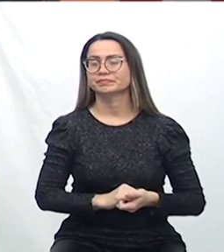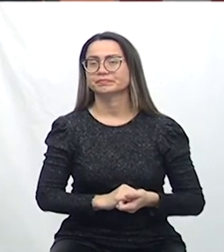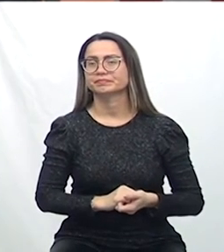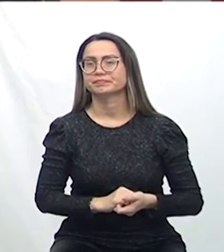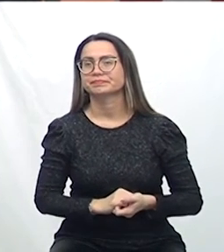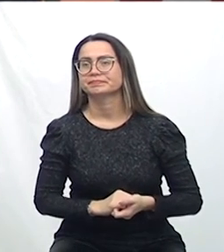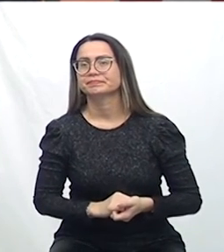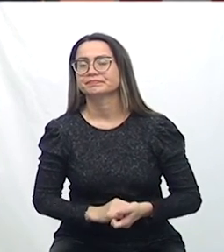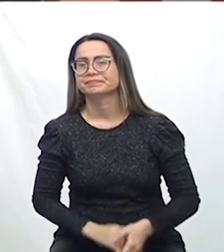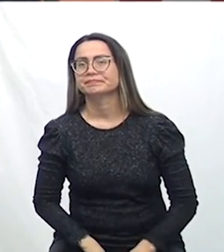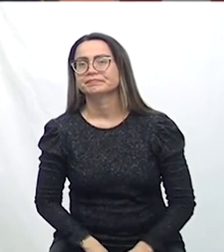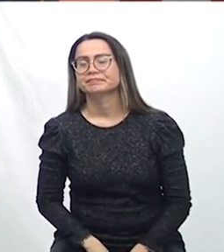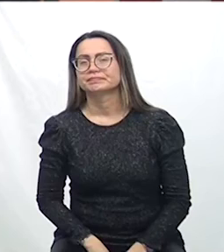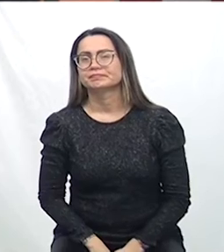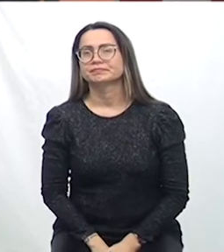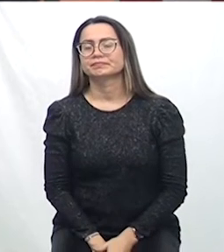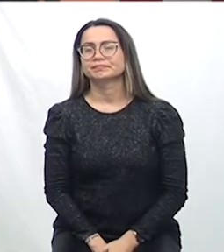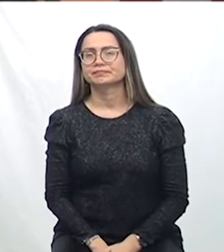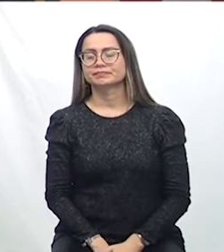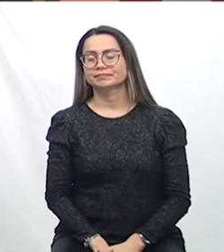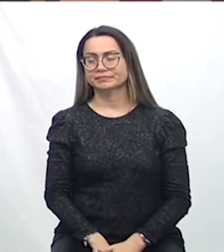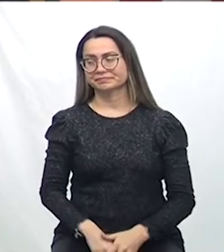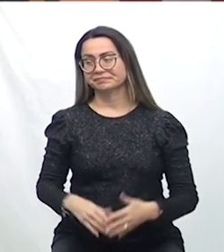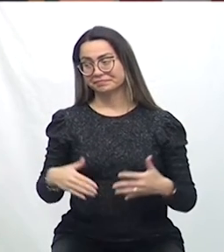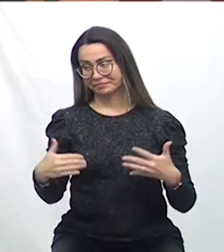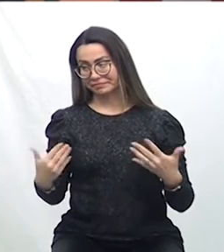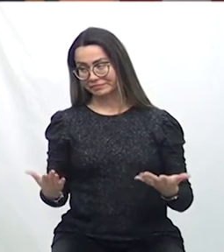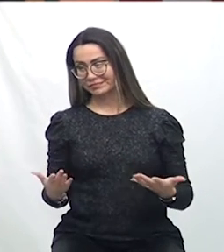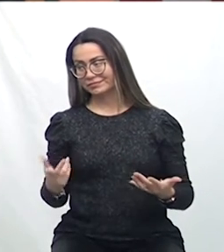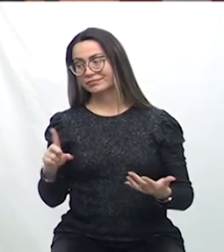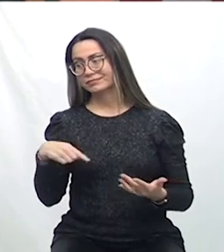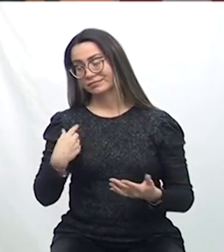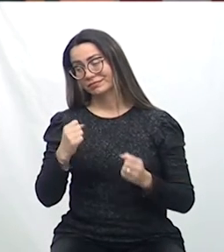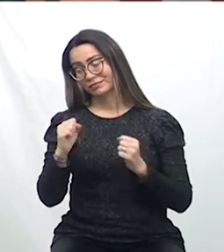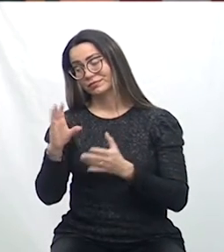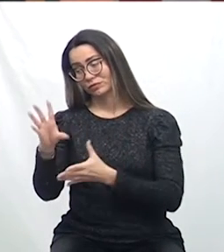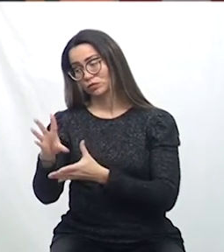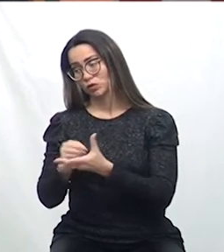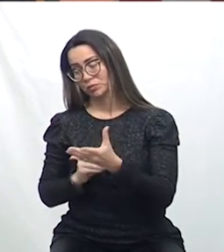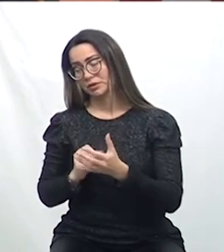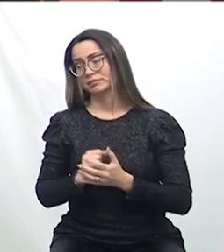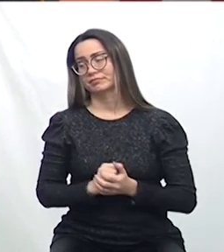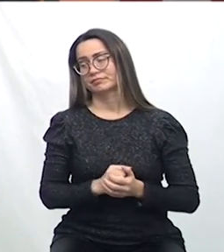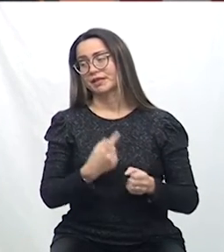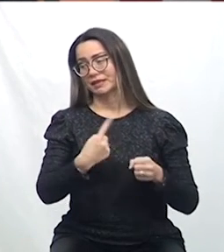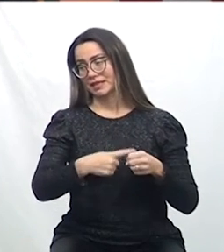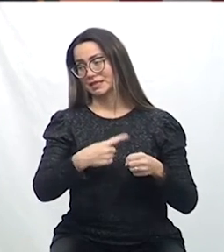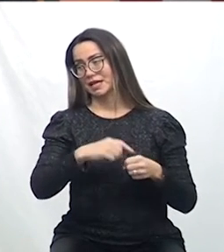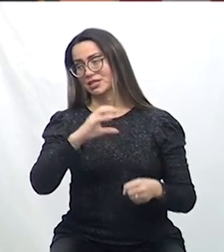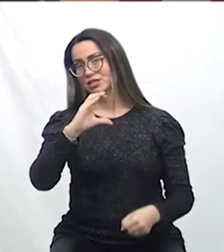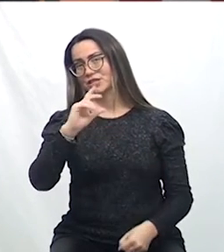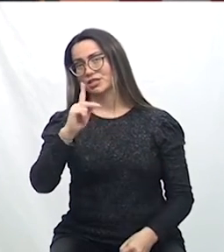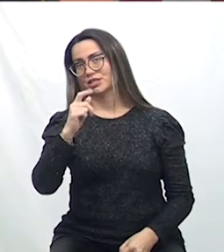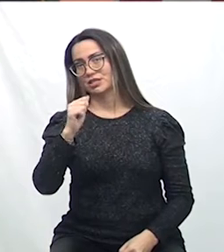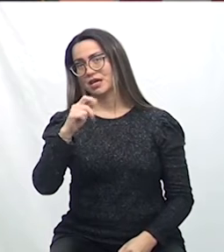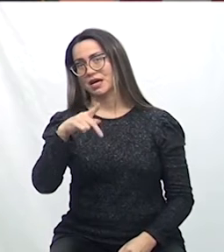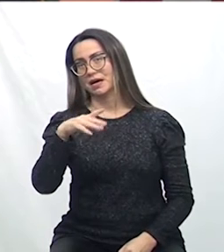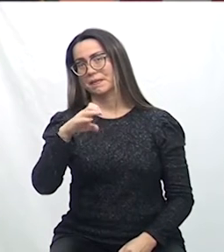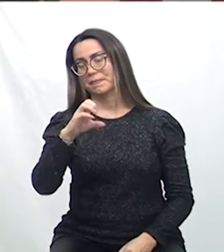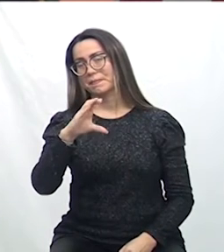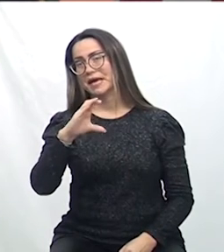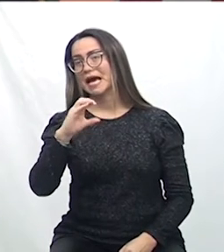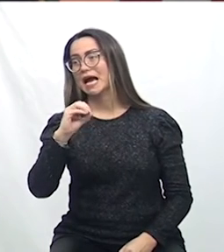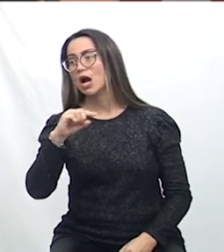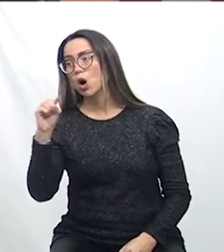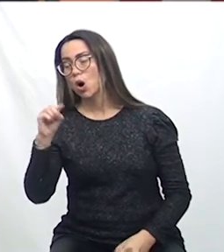como diz, o que dá para se copiar, né, vereador Chapecó, prefeito lá, colocou essa